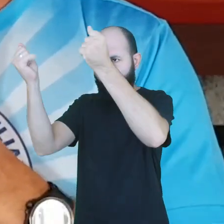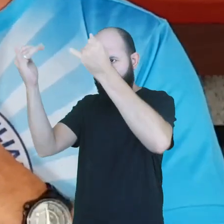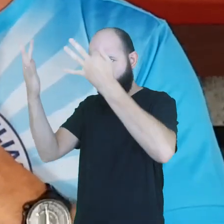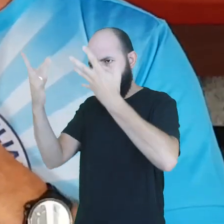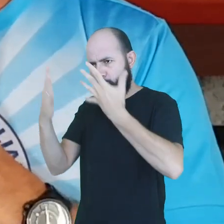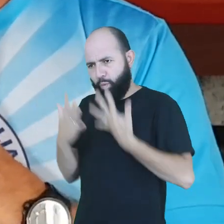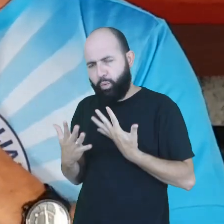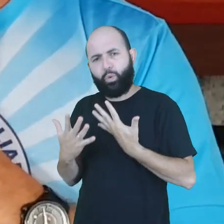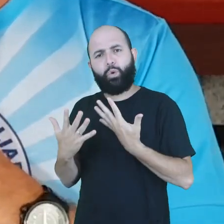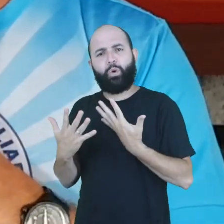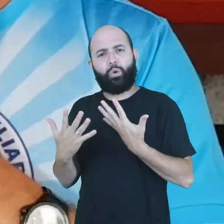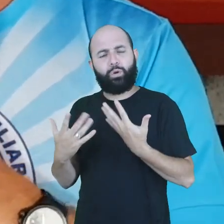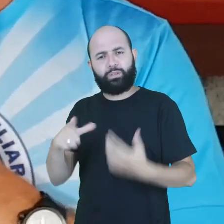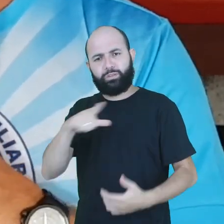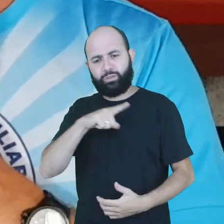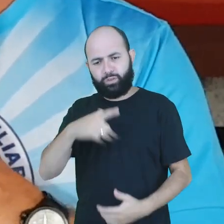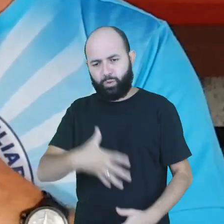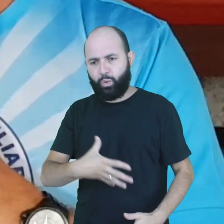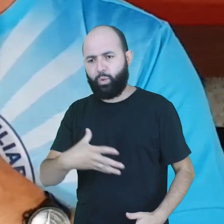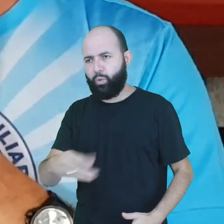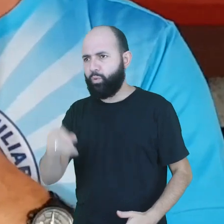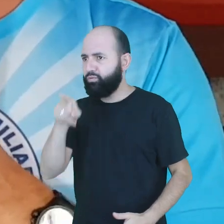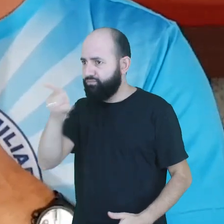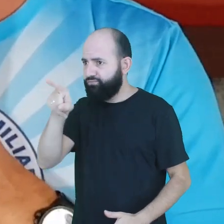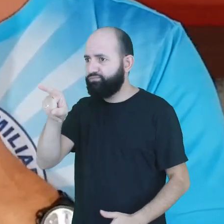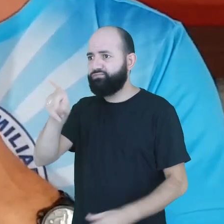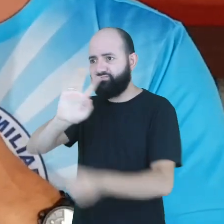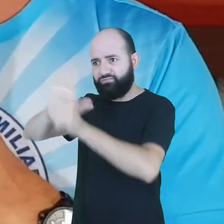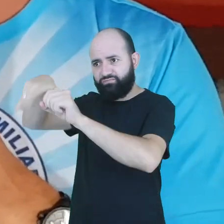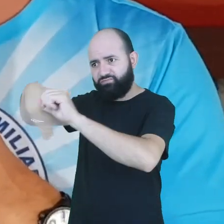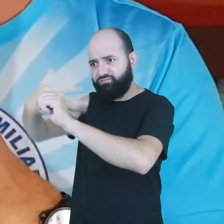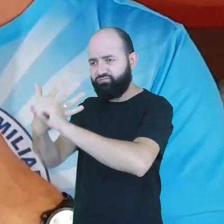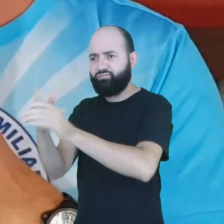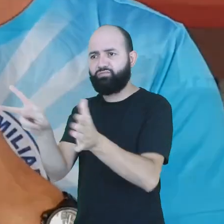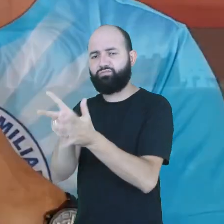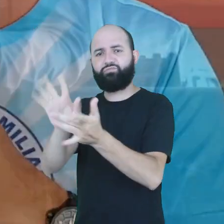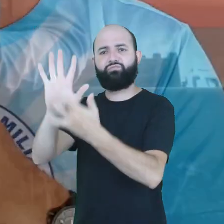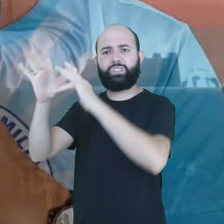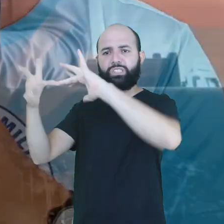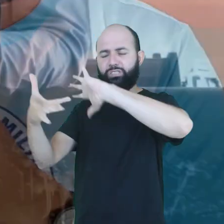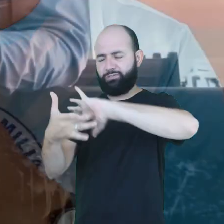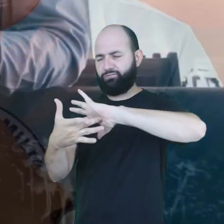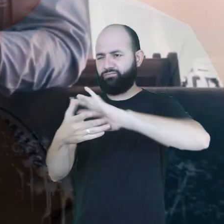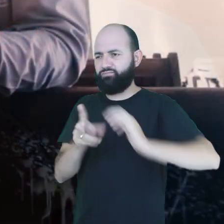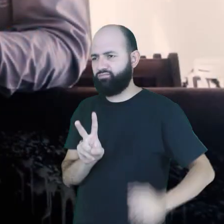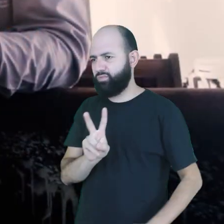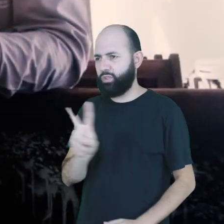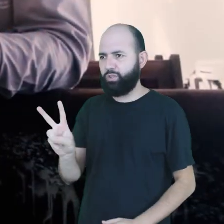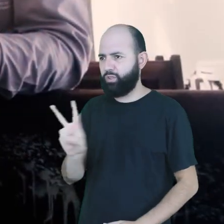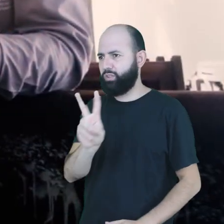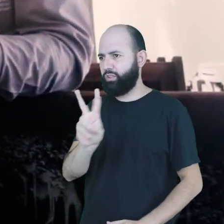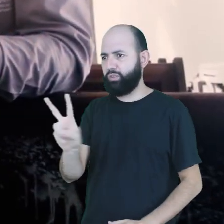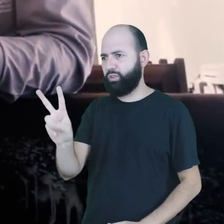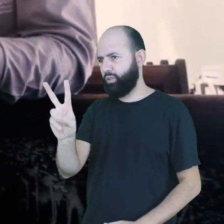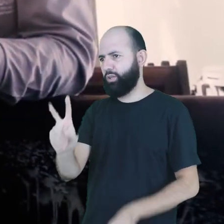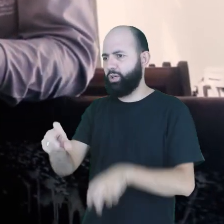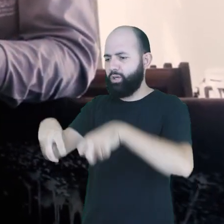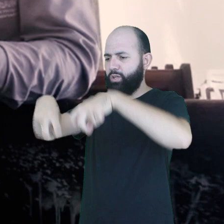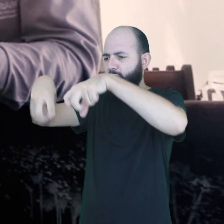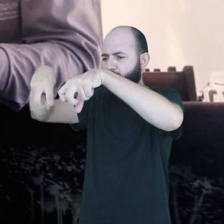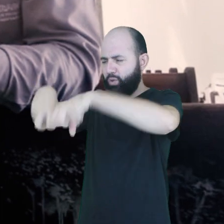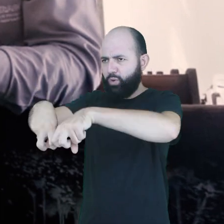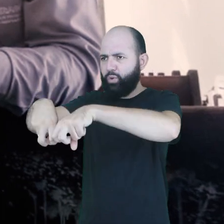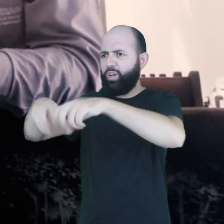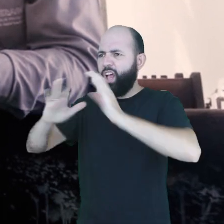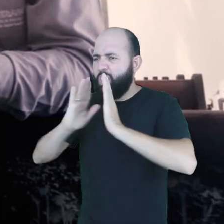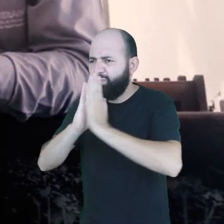essa graça tão grande na nossa vida estava lá. A gente se ajoelhou diante do altar